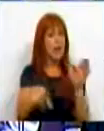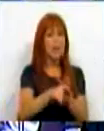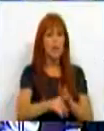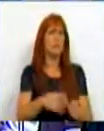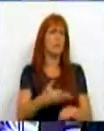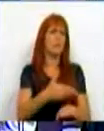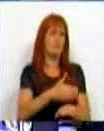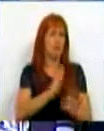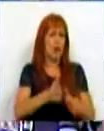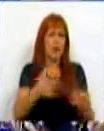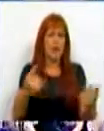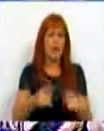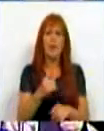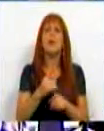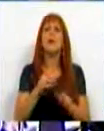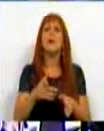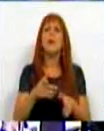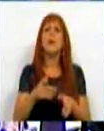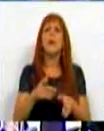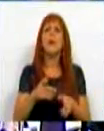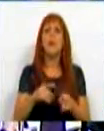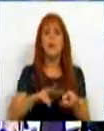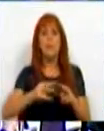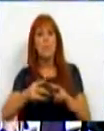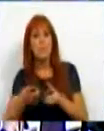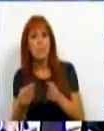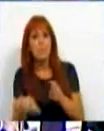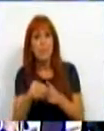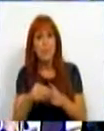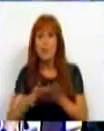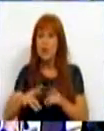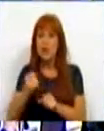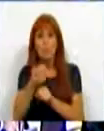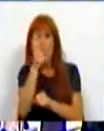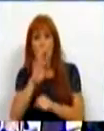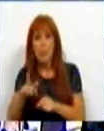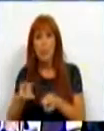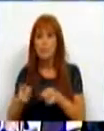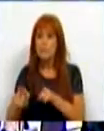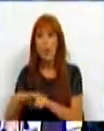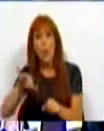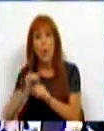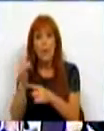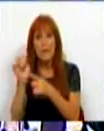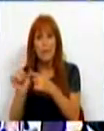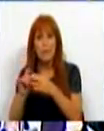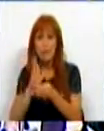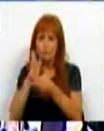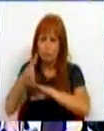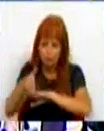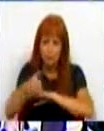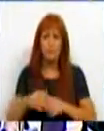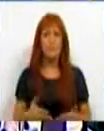já existente justifica a atualização, justifica operacionalização, justifica outro tipo de